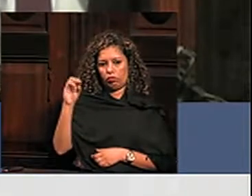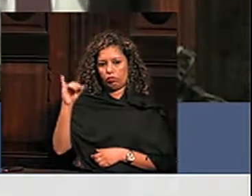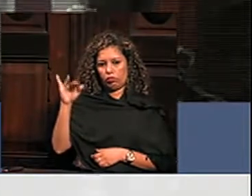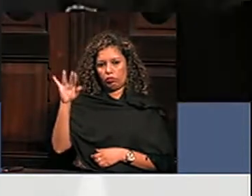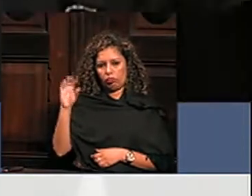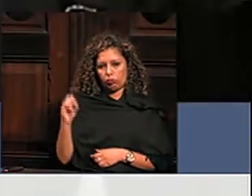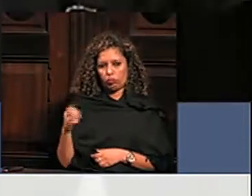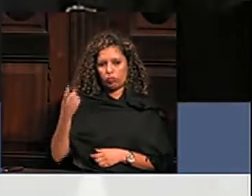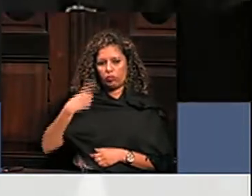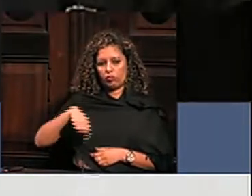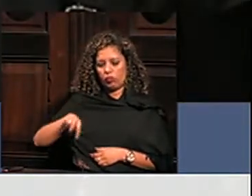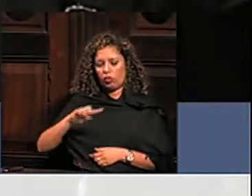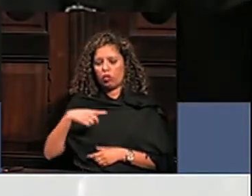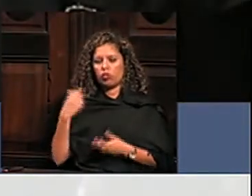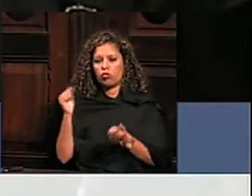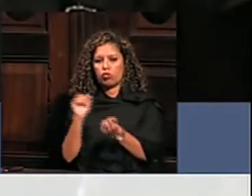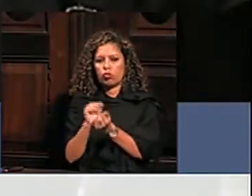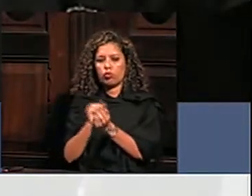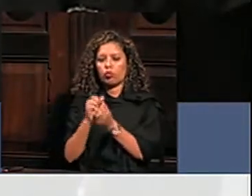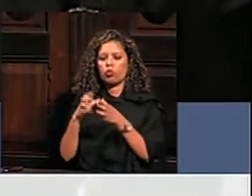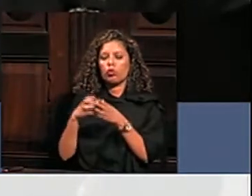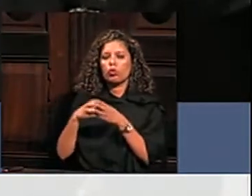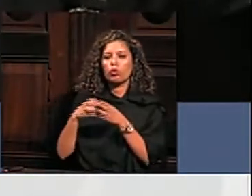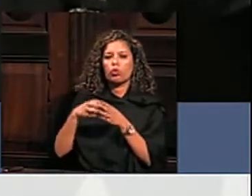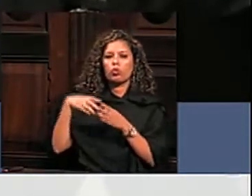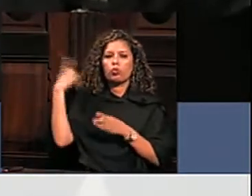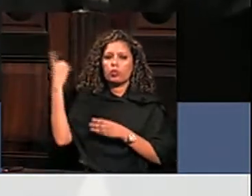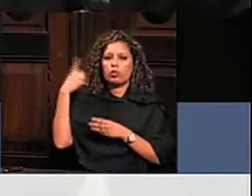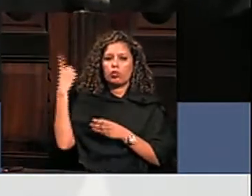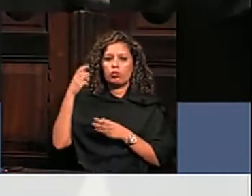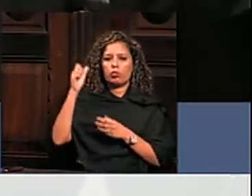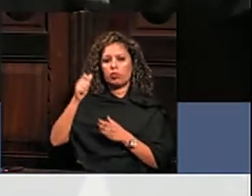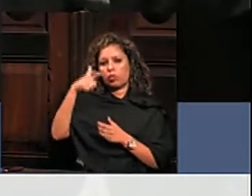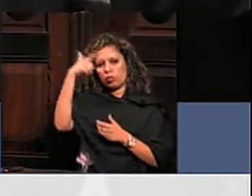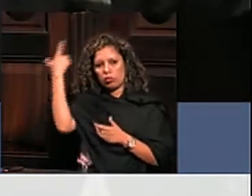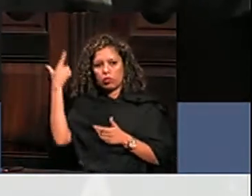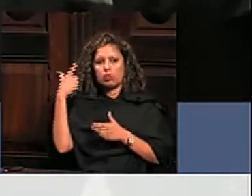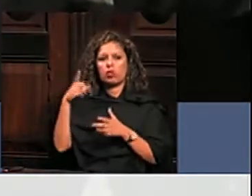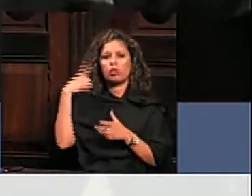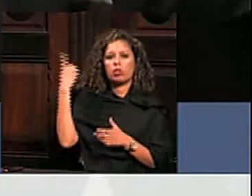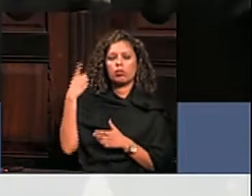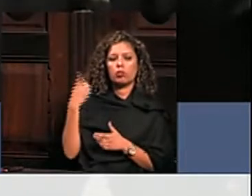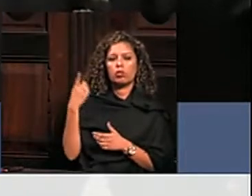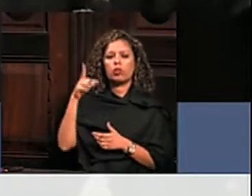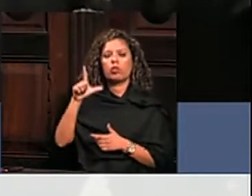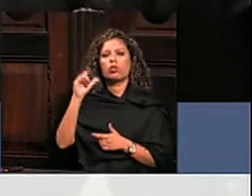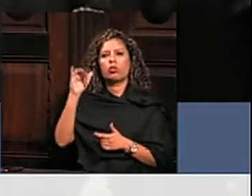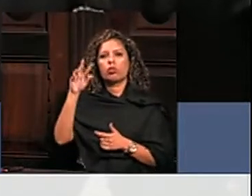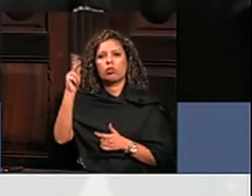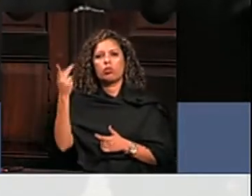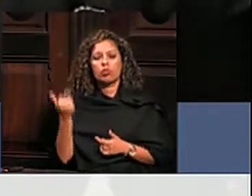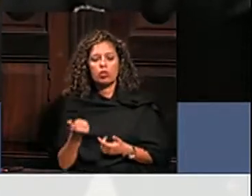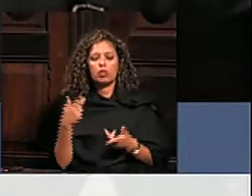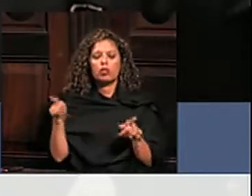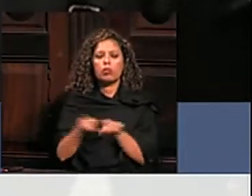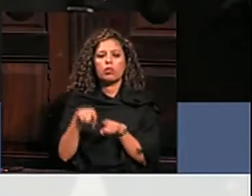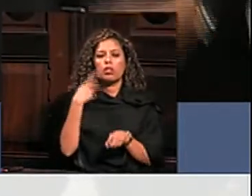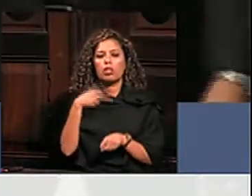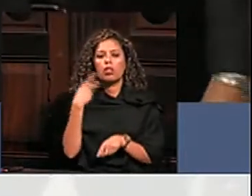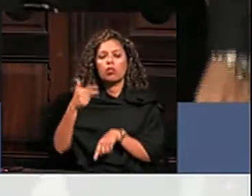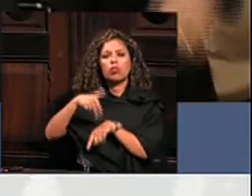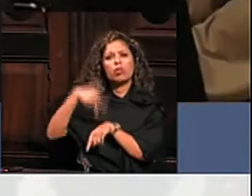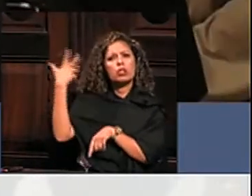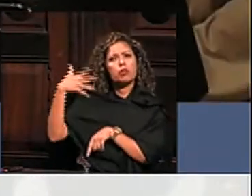vou acompanhar os meus dois companheiros de bancada, deputado Luiz Paulo, nosso líder, e deputada Lucinha, e faço questão de vir aqui ao microfone e declarar o meu